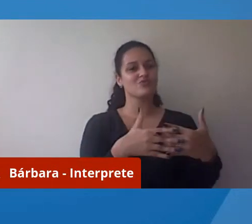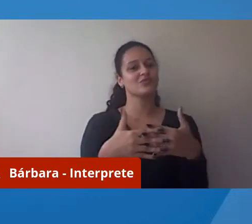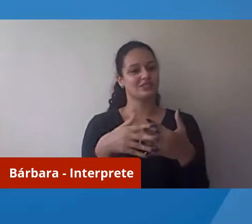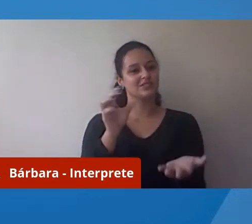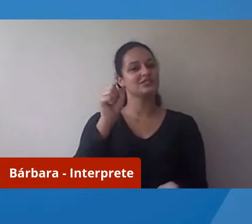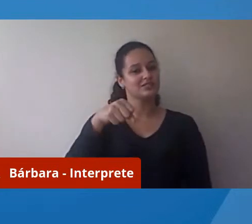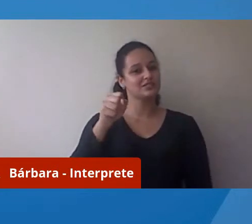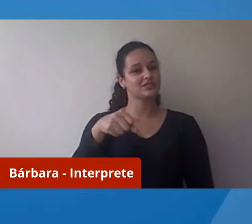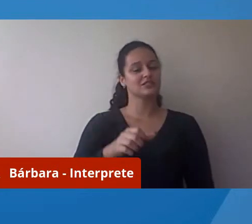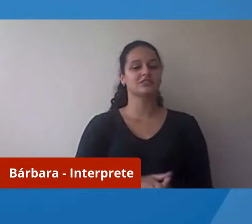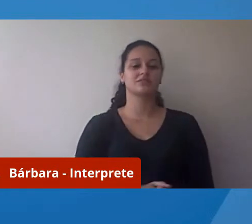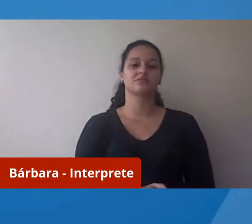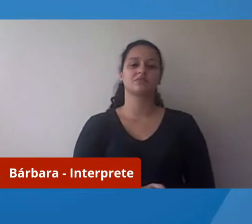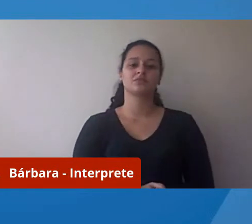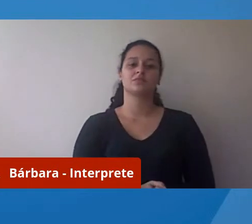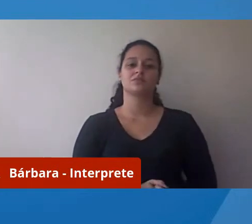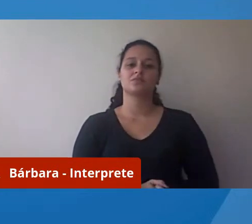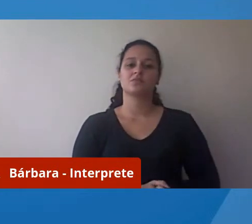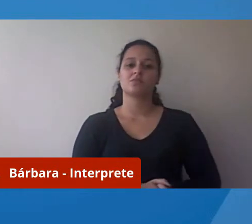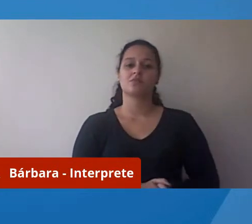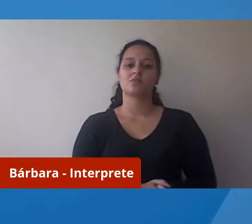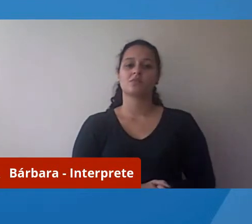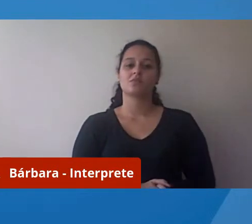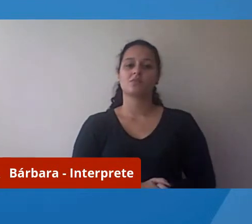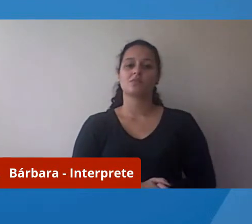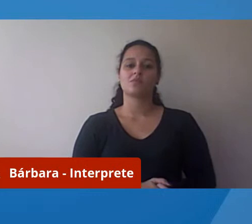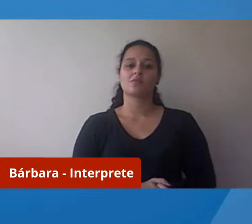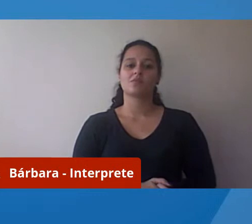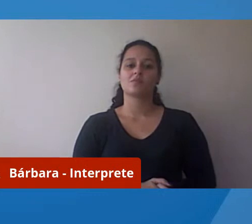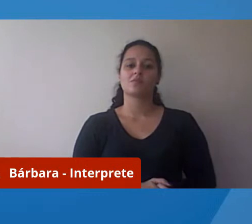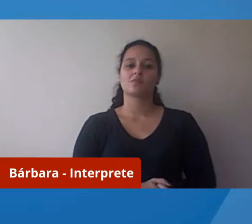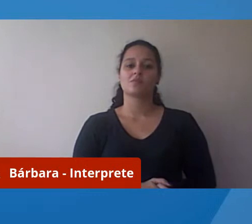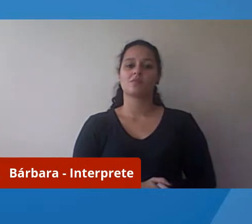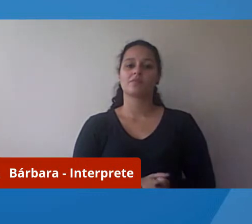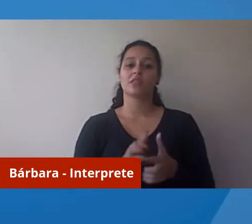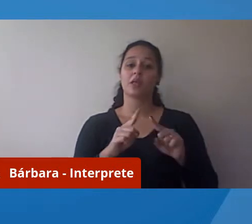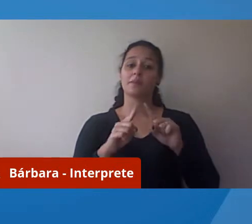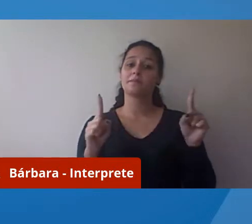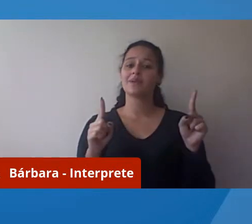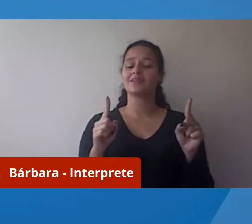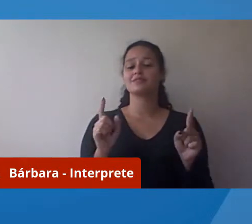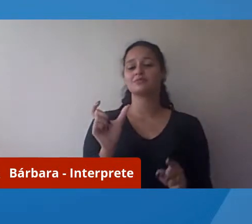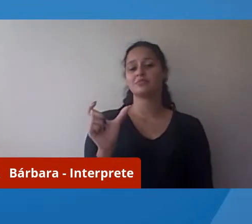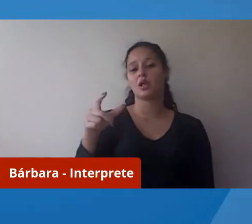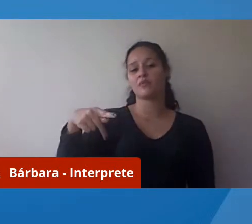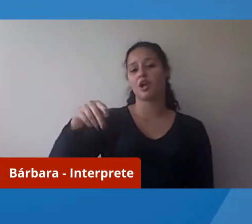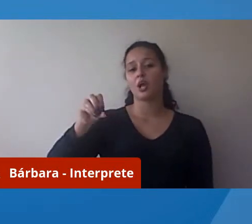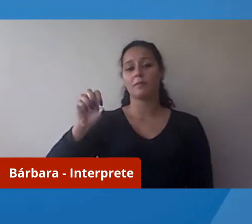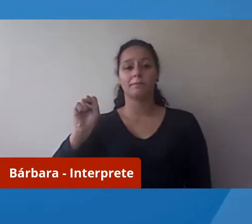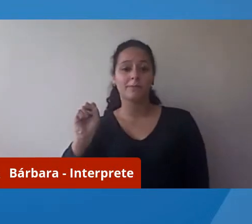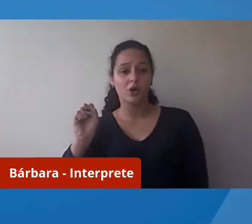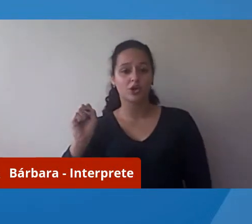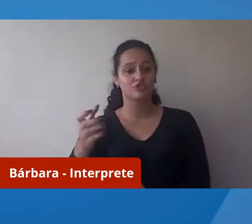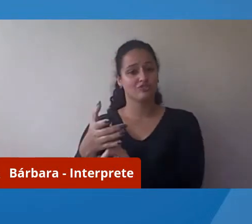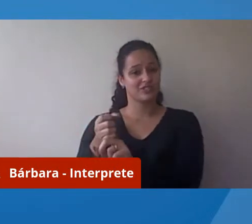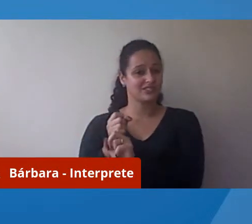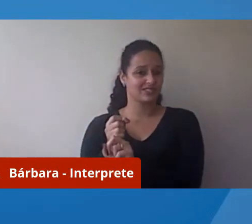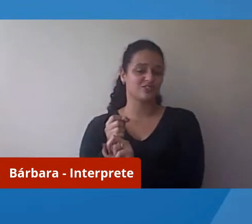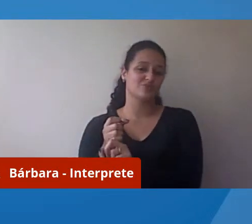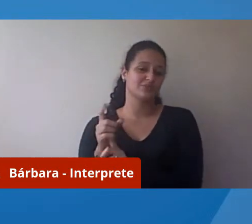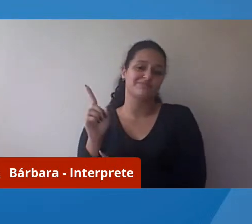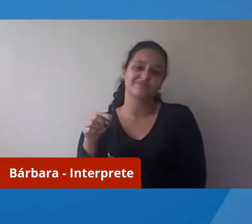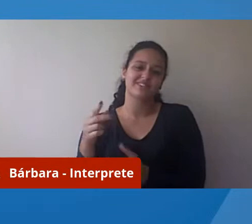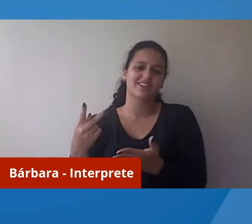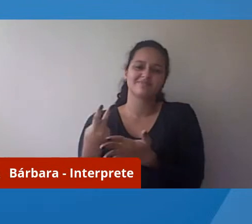fenômenos teratológicos, monstruosos. Né? É pós-fascismo, eu acho que é um equívoco, é outra coisa. Então, qual é